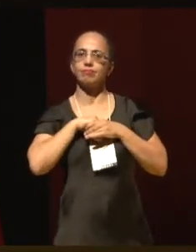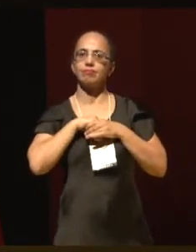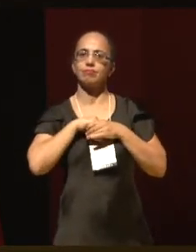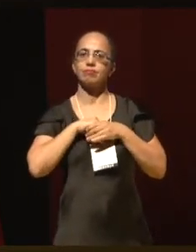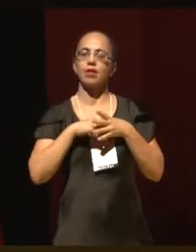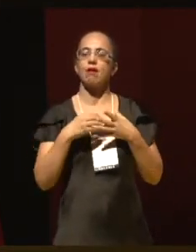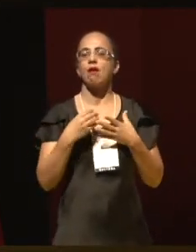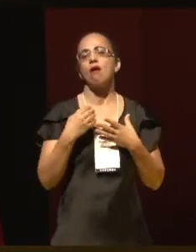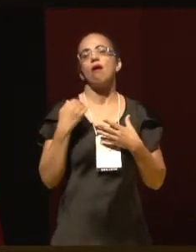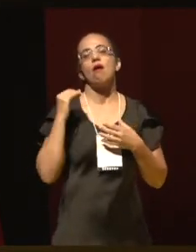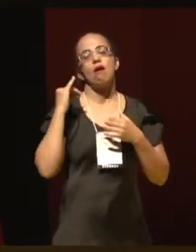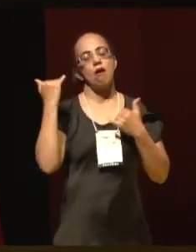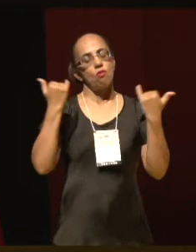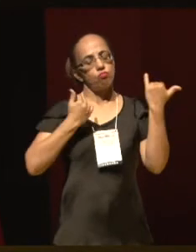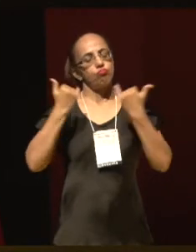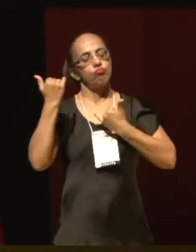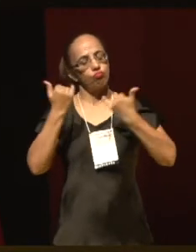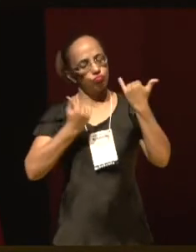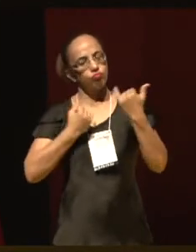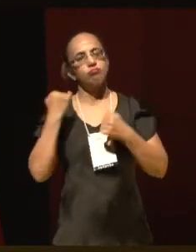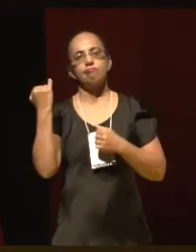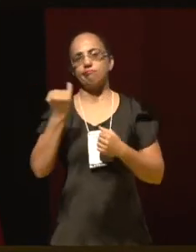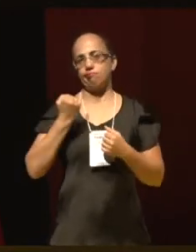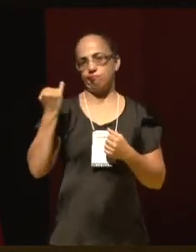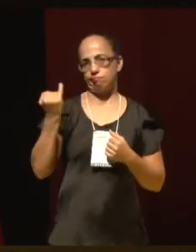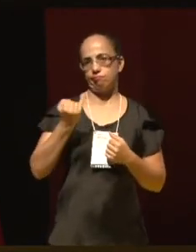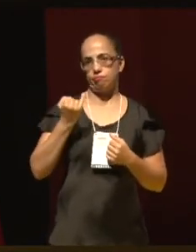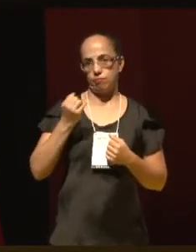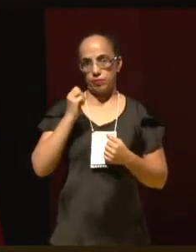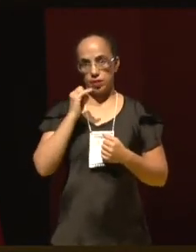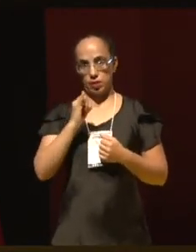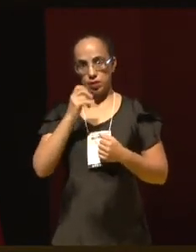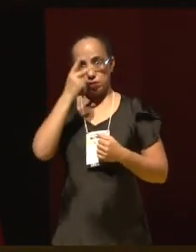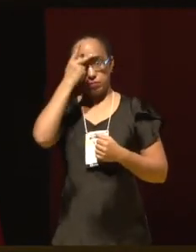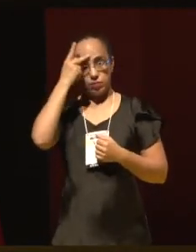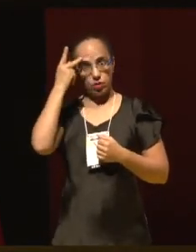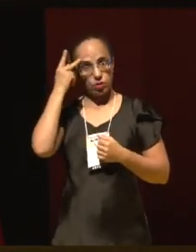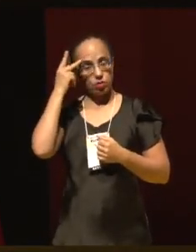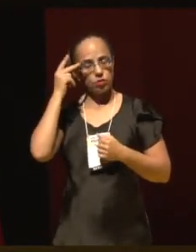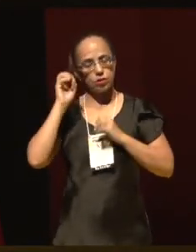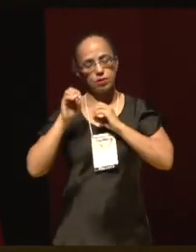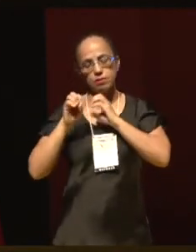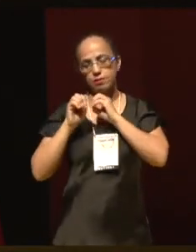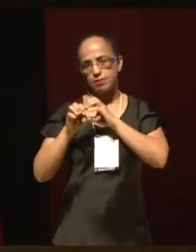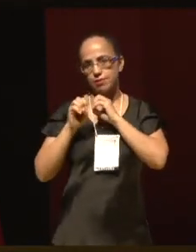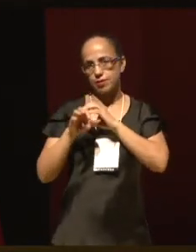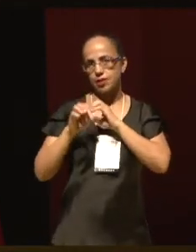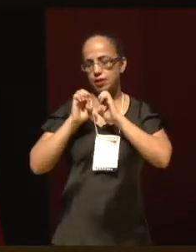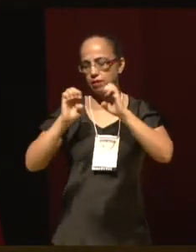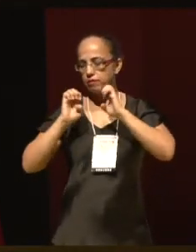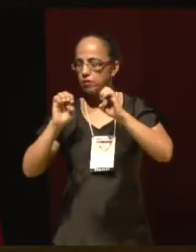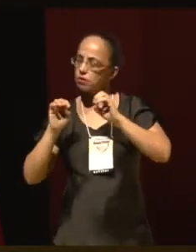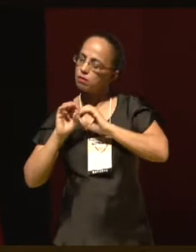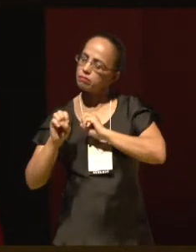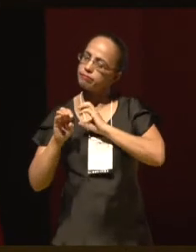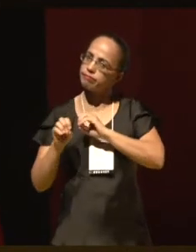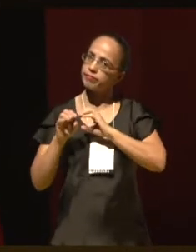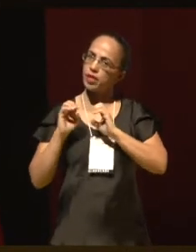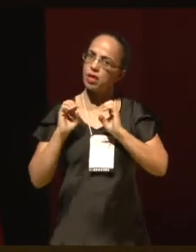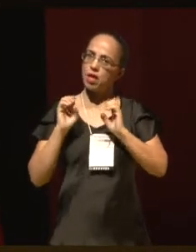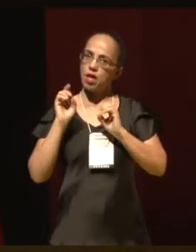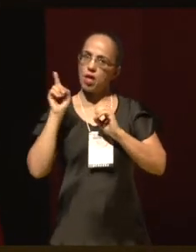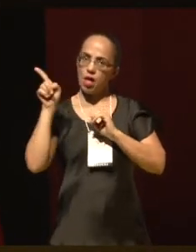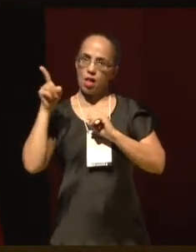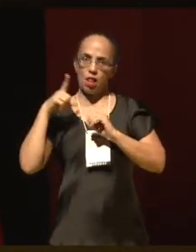muito importante. Se os evangelizadores são capacitados, então eles vão ter